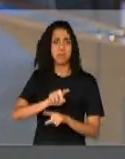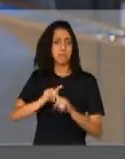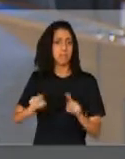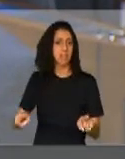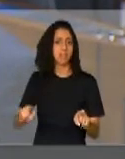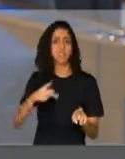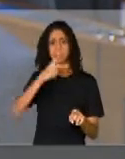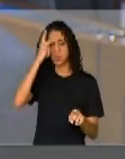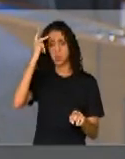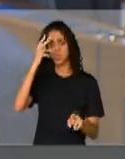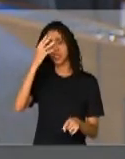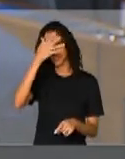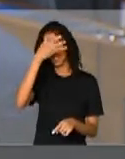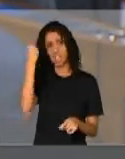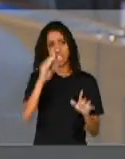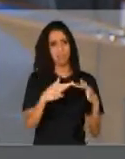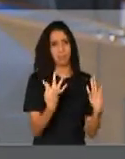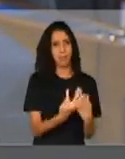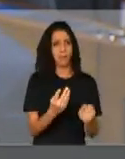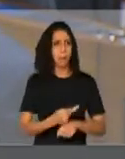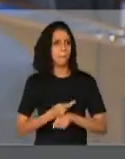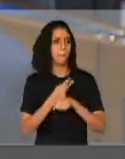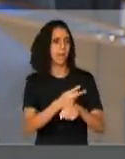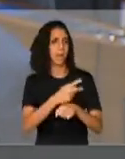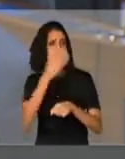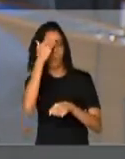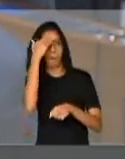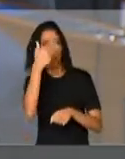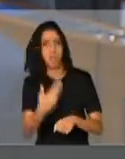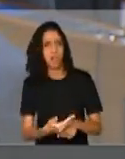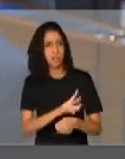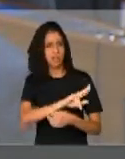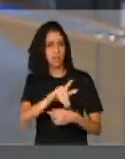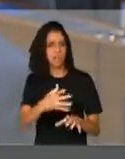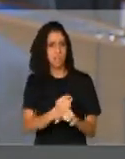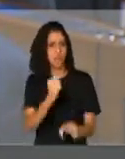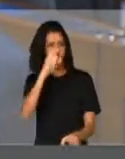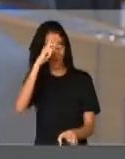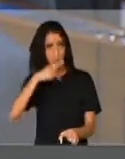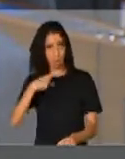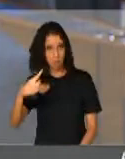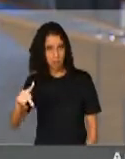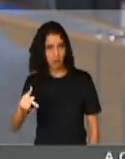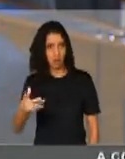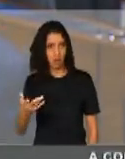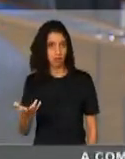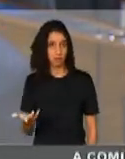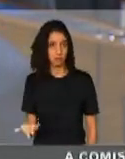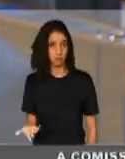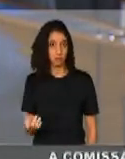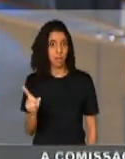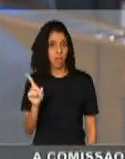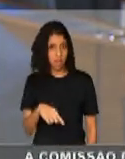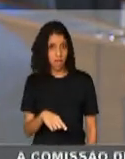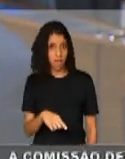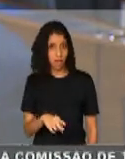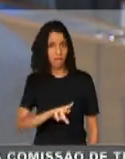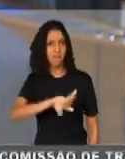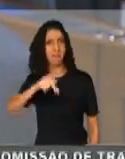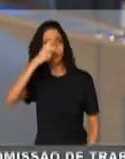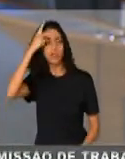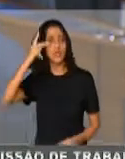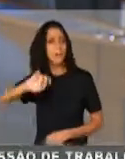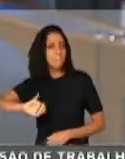momentos. São prêmios, homenagens, protagonismo e até lucro pessoal. É isso. Nego surfando na